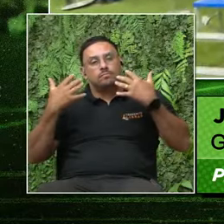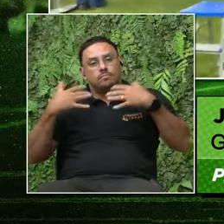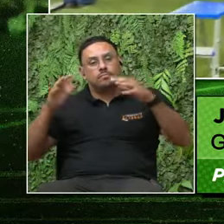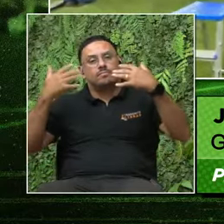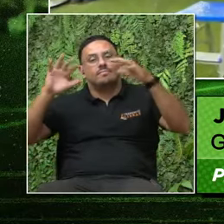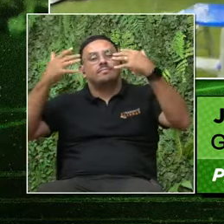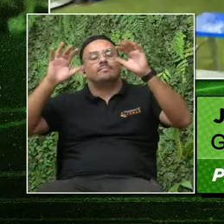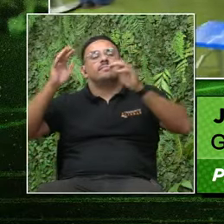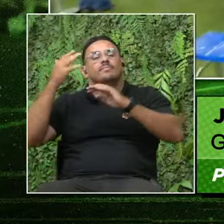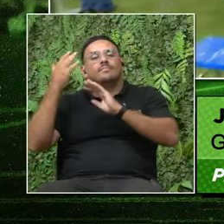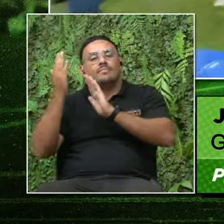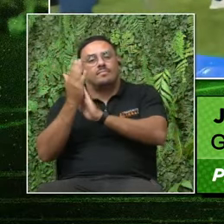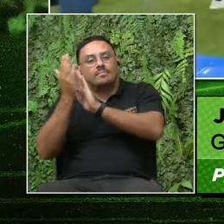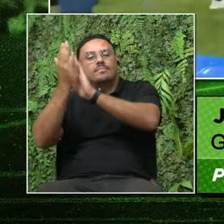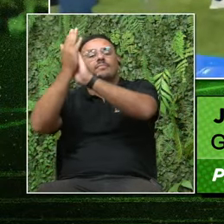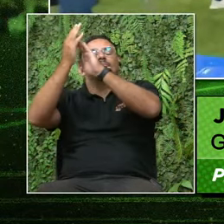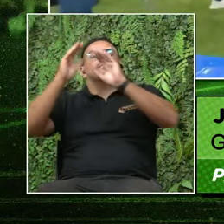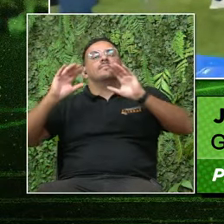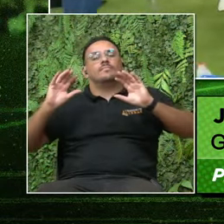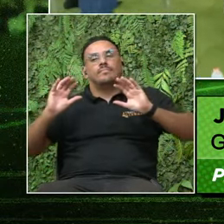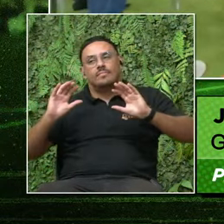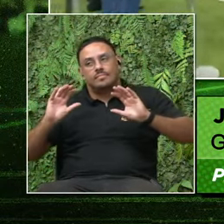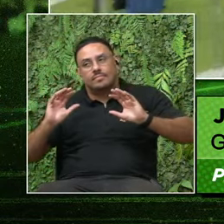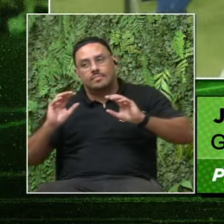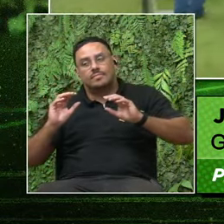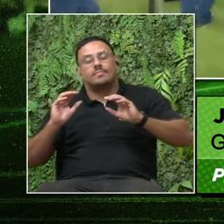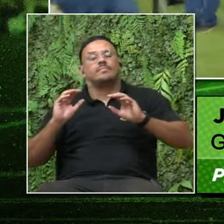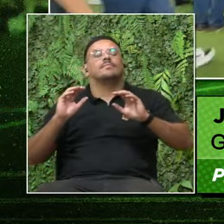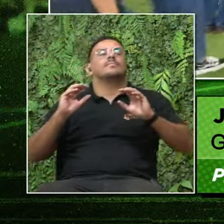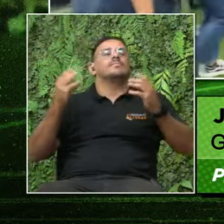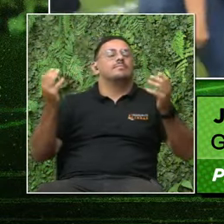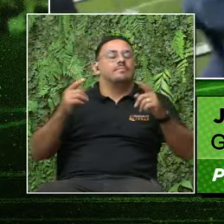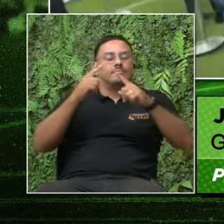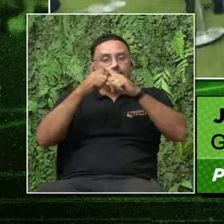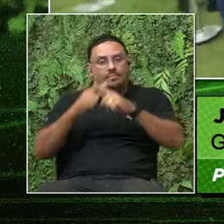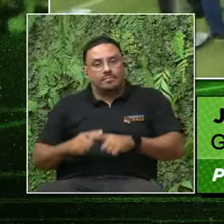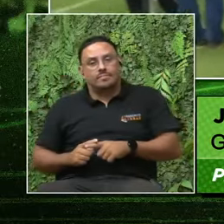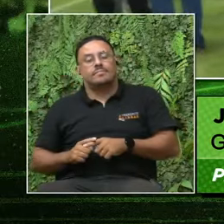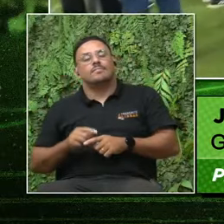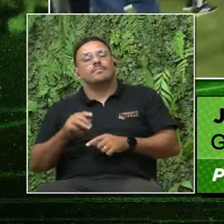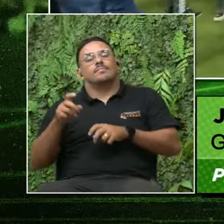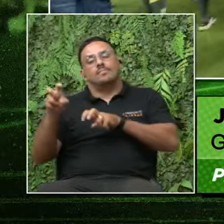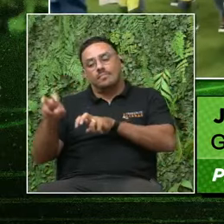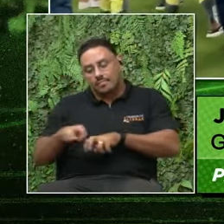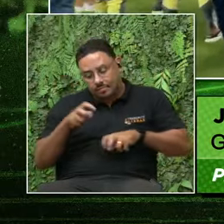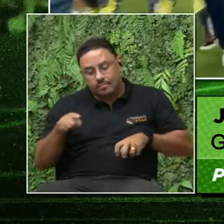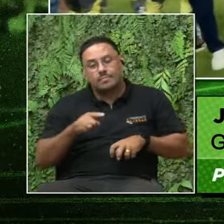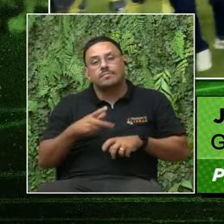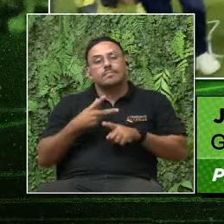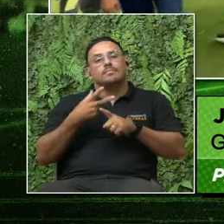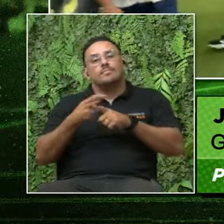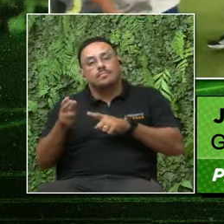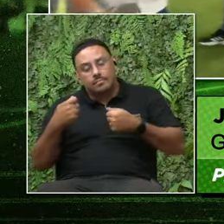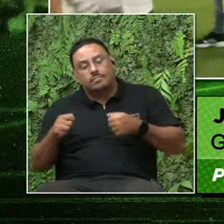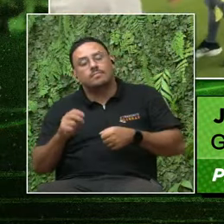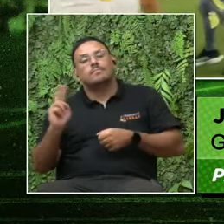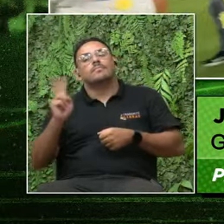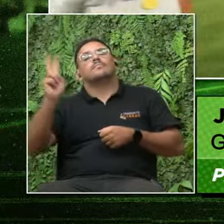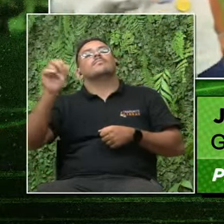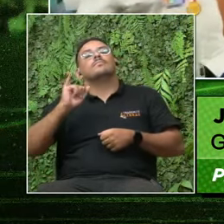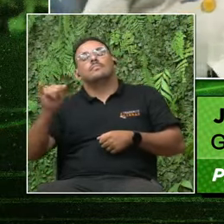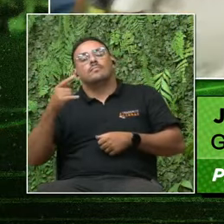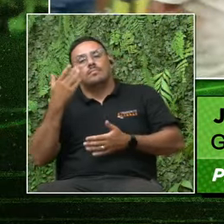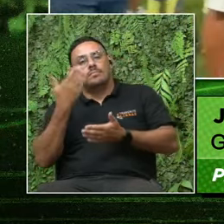muitos Aí vão falar que não vale nada né campeonato mineiro é rural é é tudo menos importante mas quem ganha tem que valorizar porque se nós